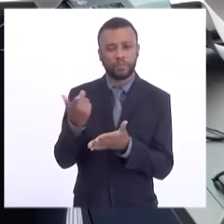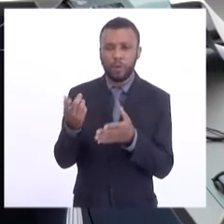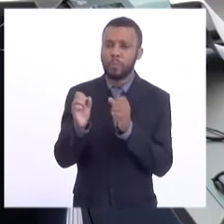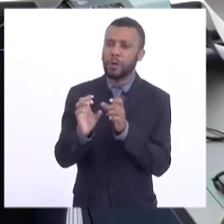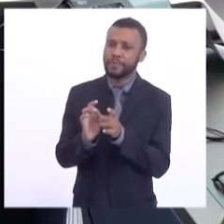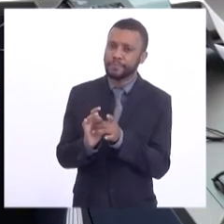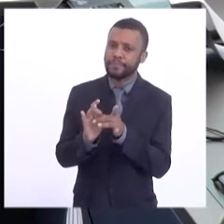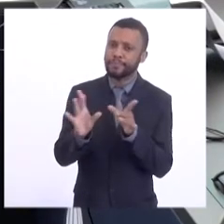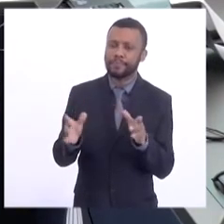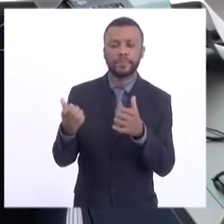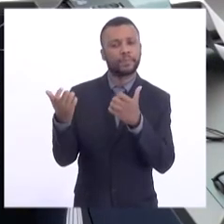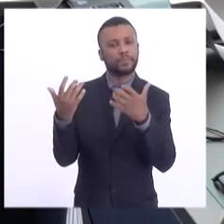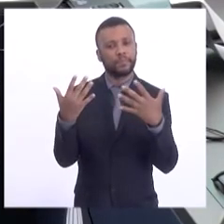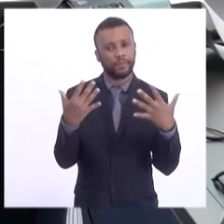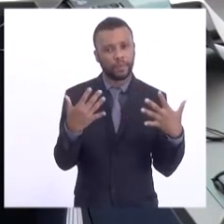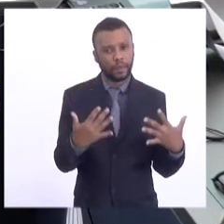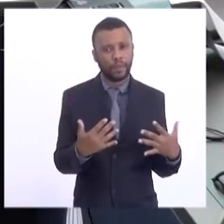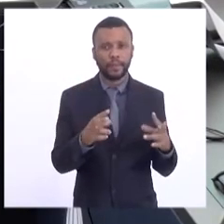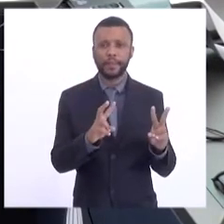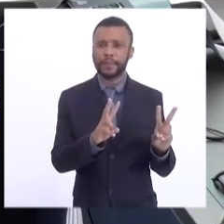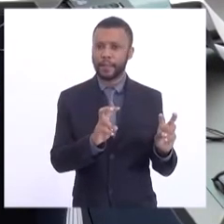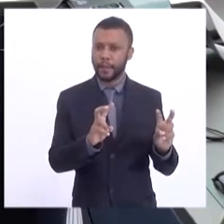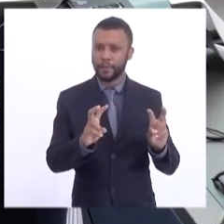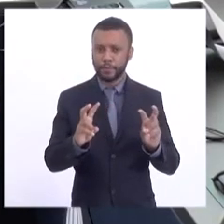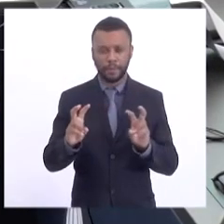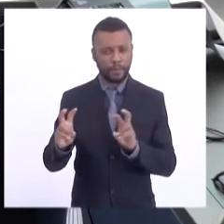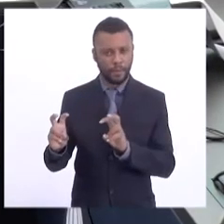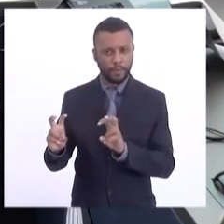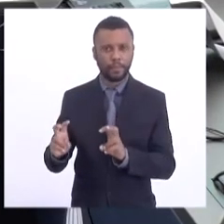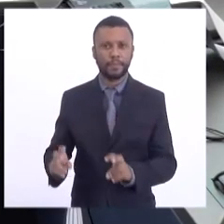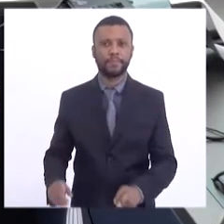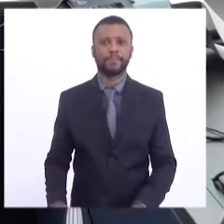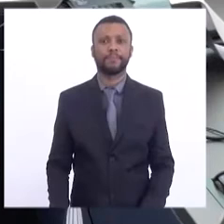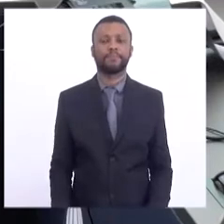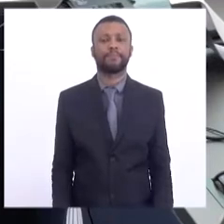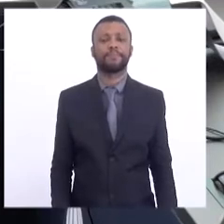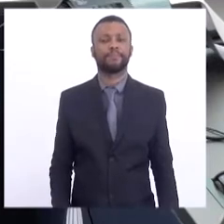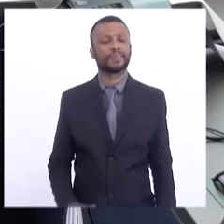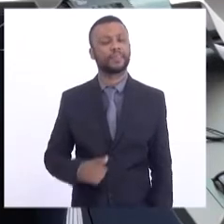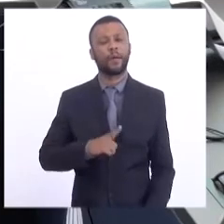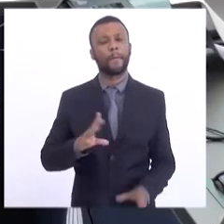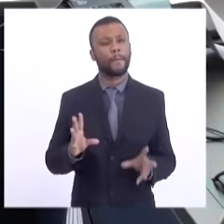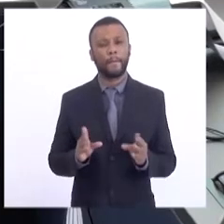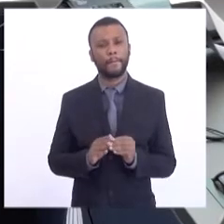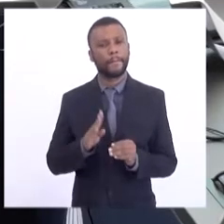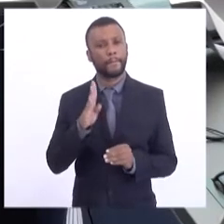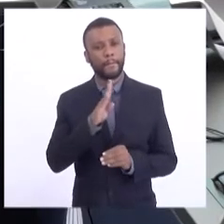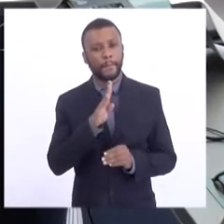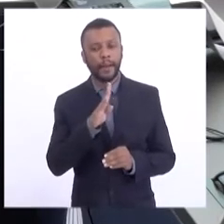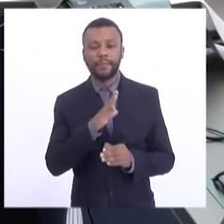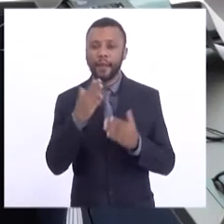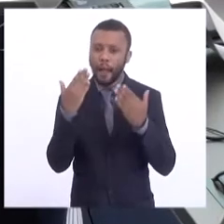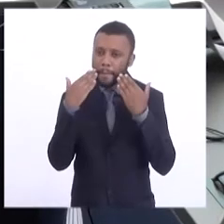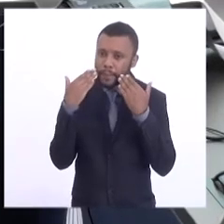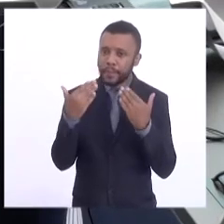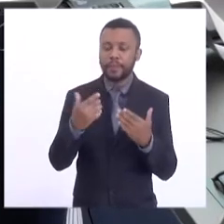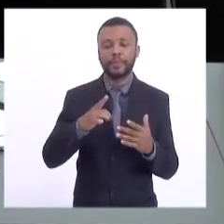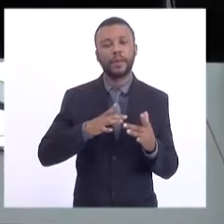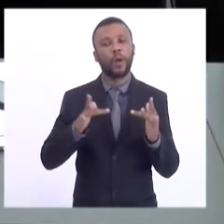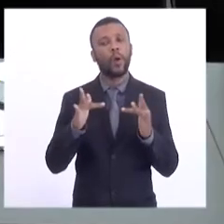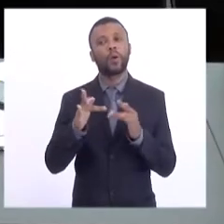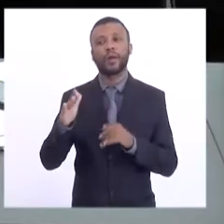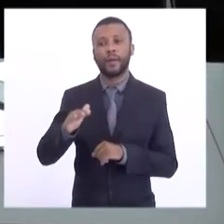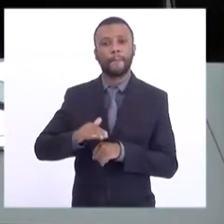em falar desses desses temos o que foi uma breve apresentação Então já tenho mais contato mas